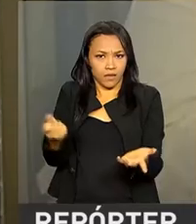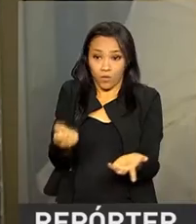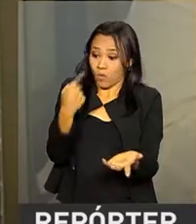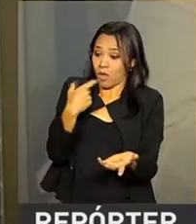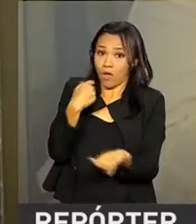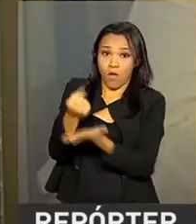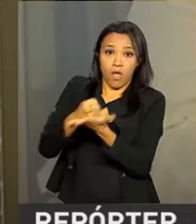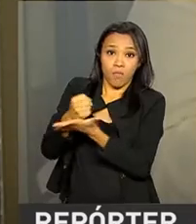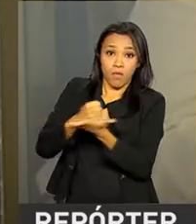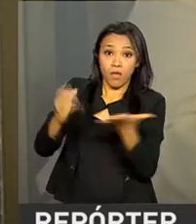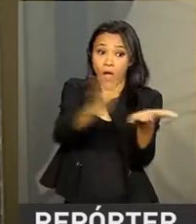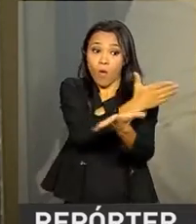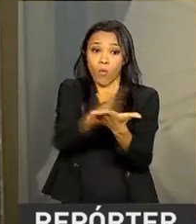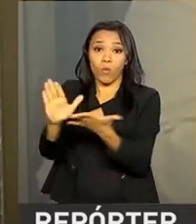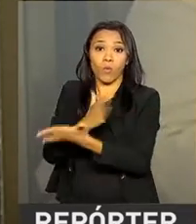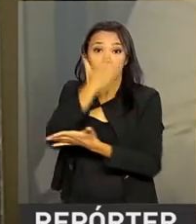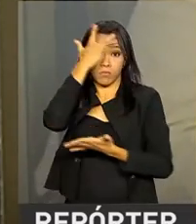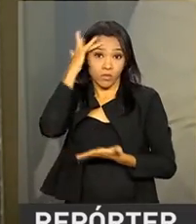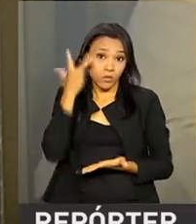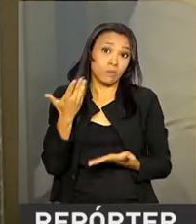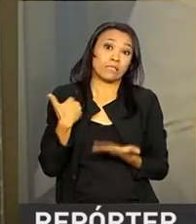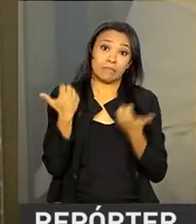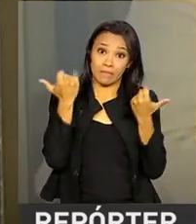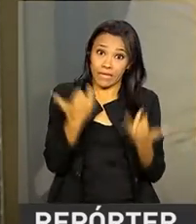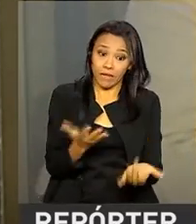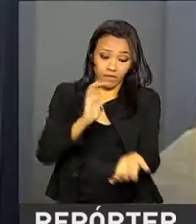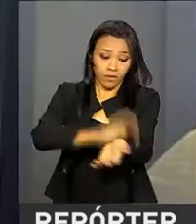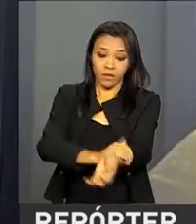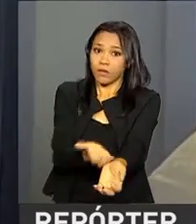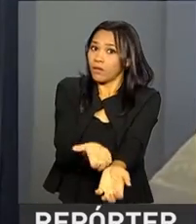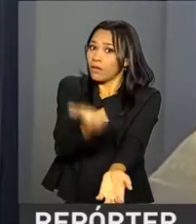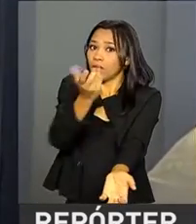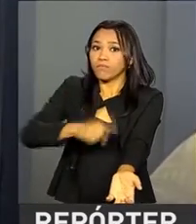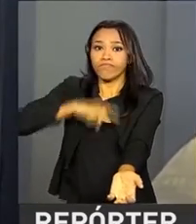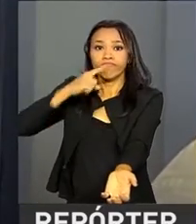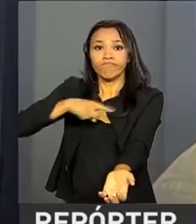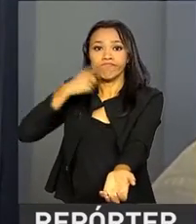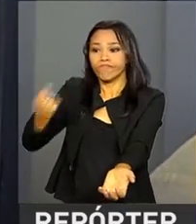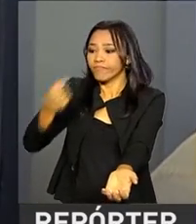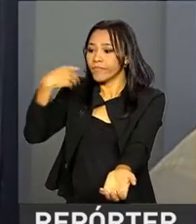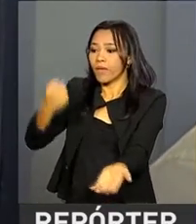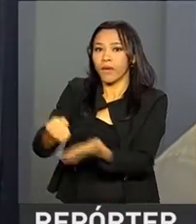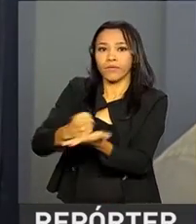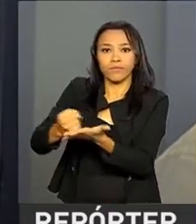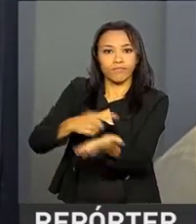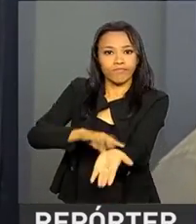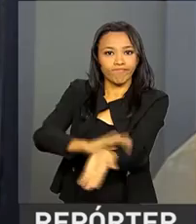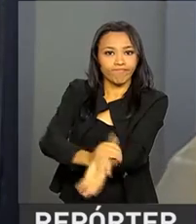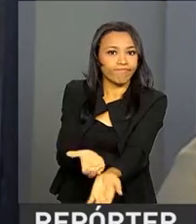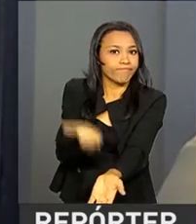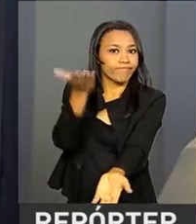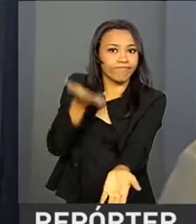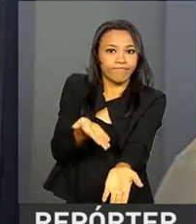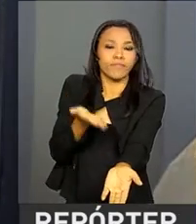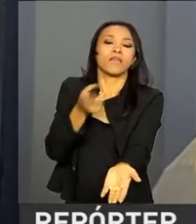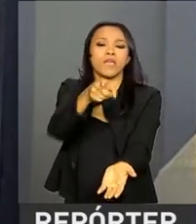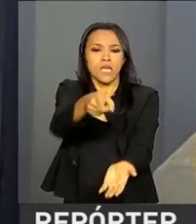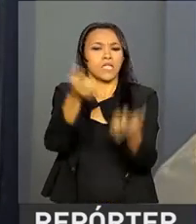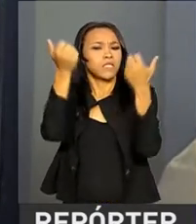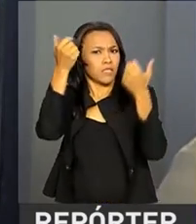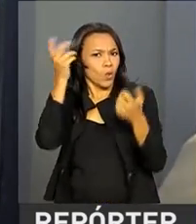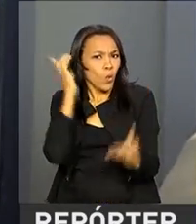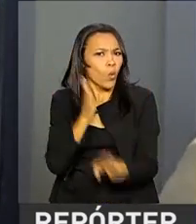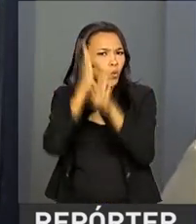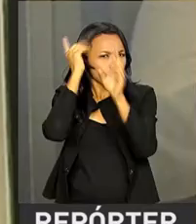algumas pessoas relatavam aumento na pressão o leandro descobriu que os anti hipertensivos apesar de